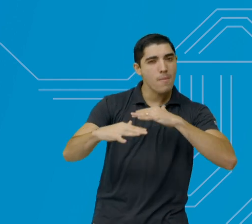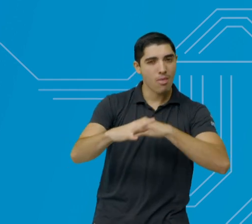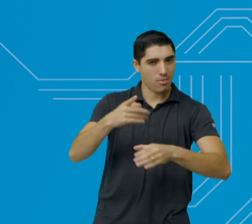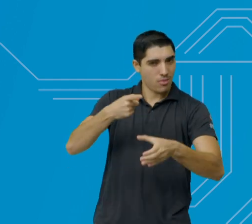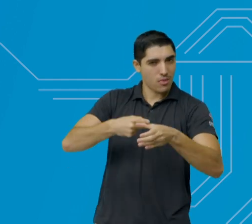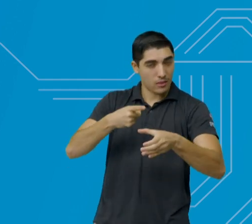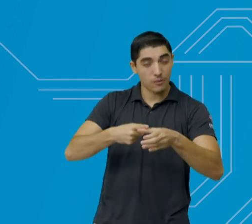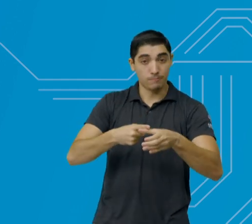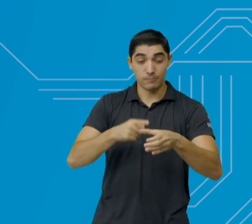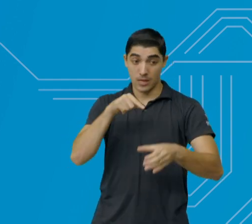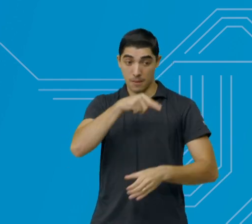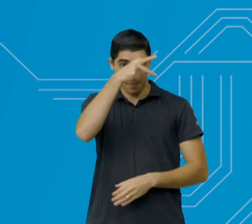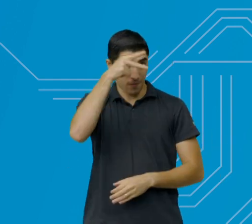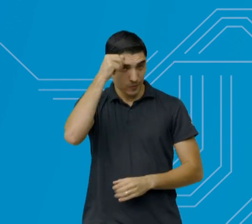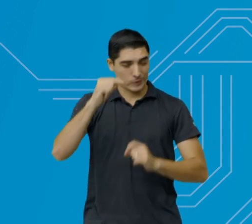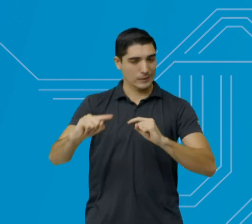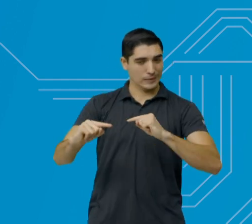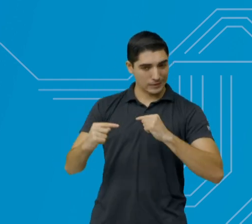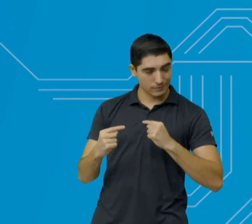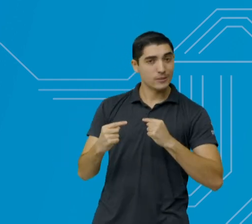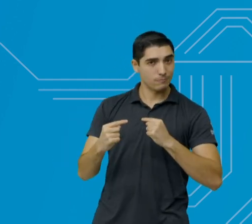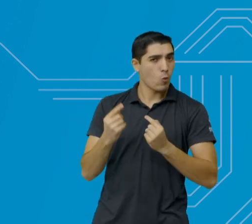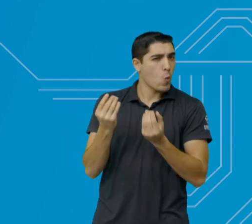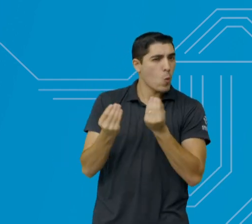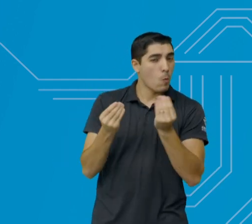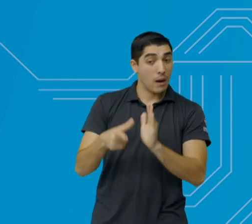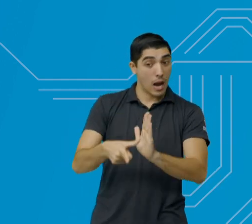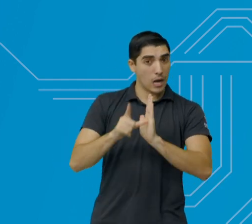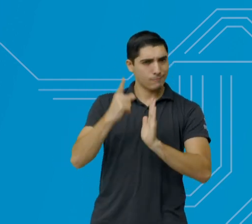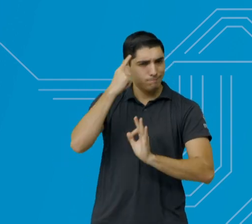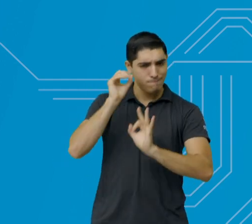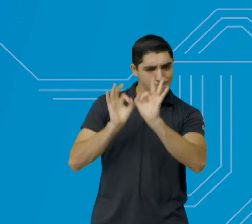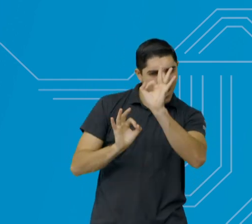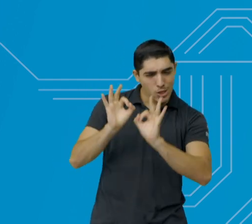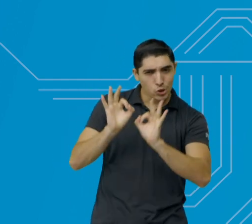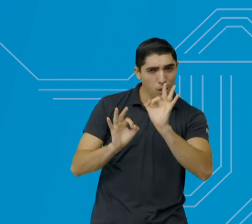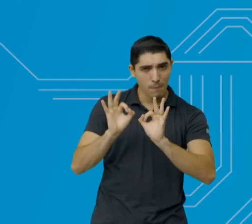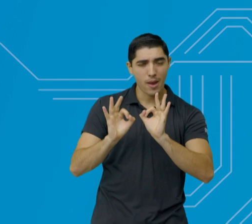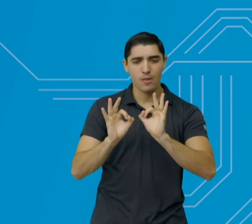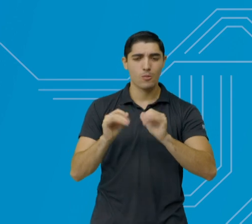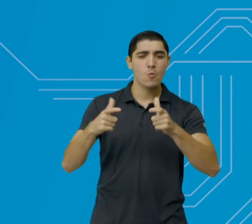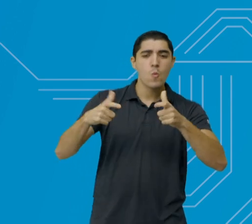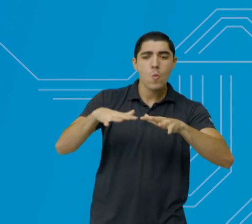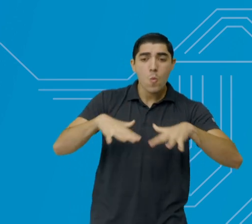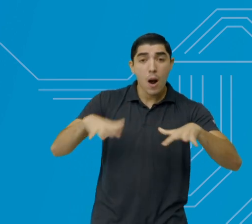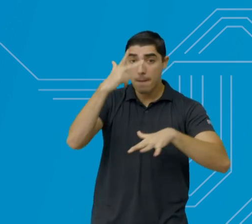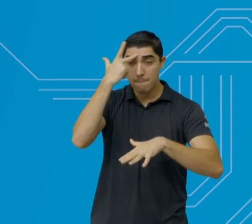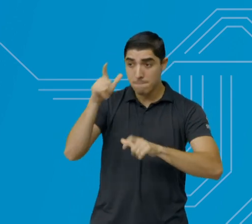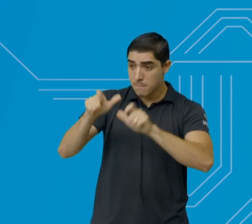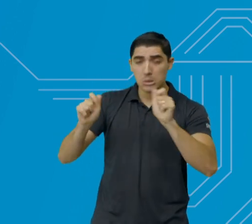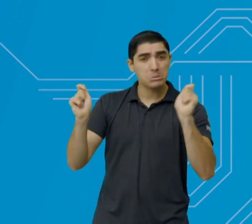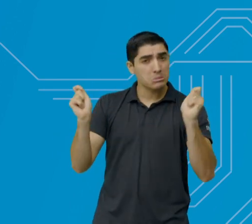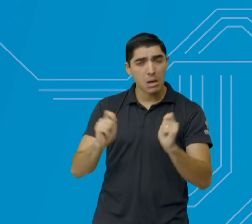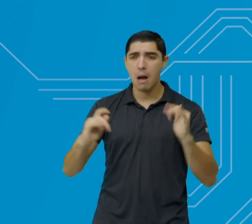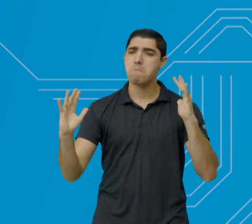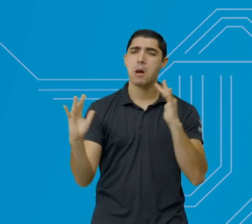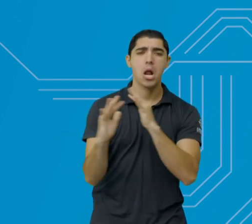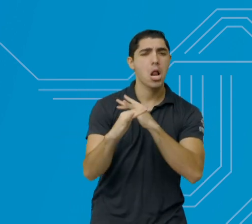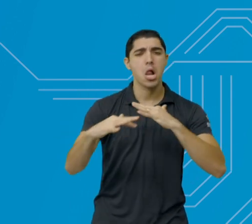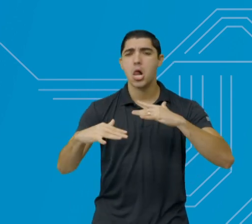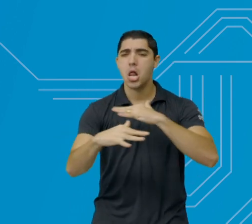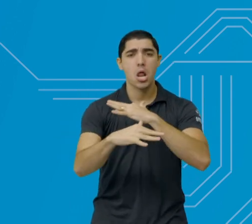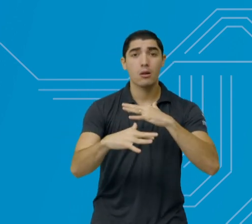mobilidade urbana na série de desafios públicos. Planejar uma cidade que garanta as pessoas circulem sem dificuldades nos